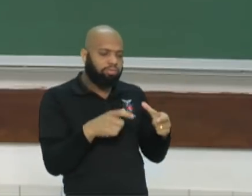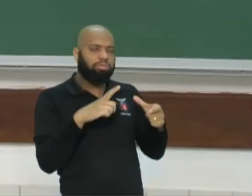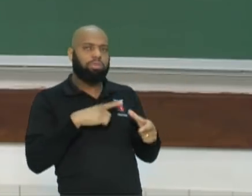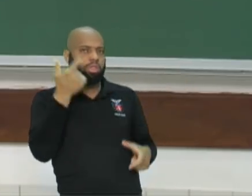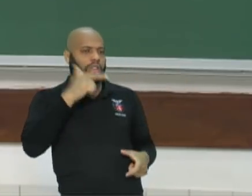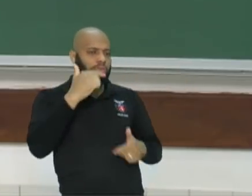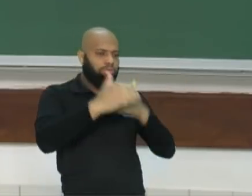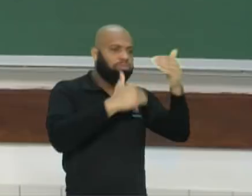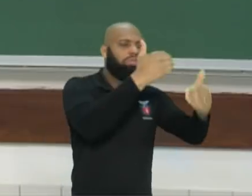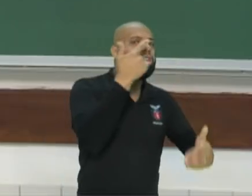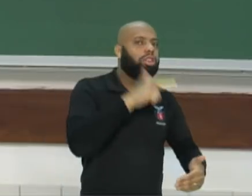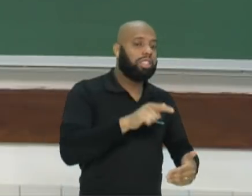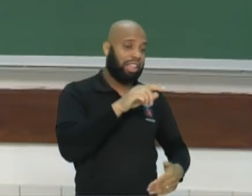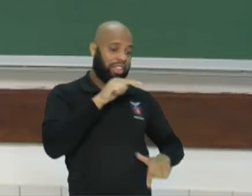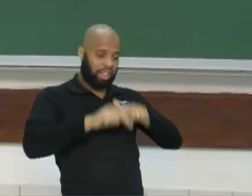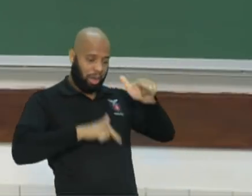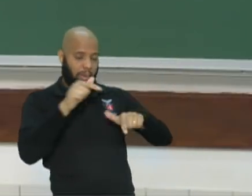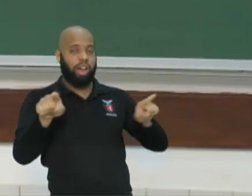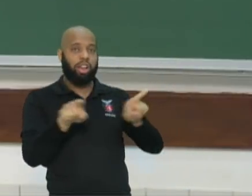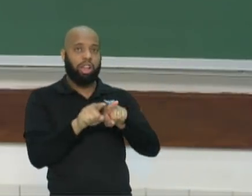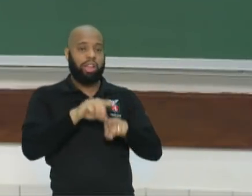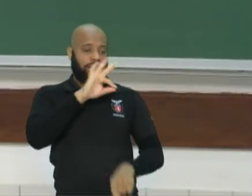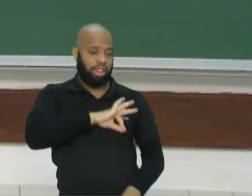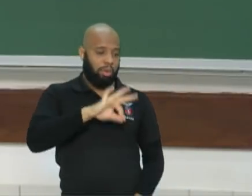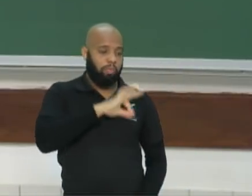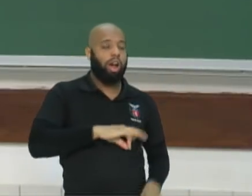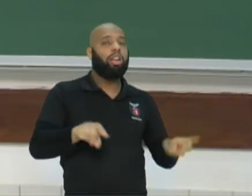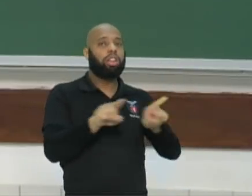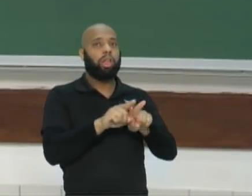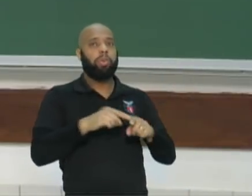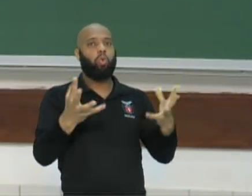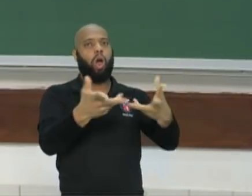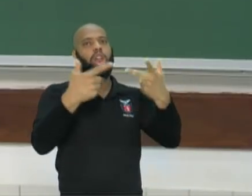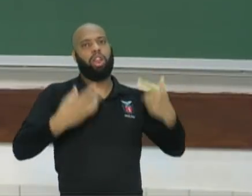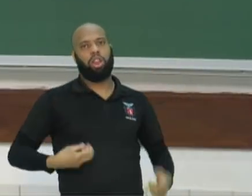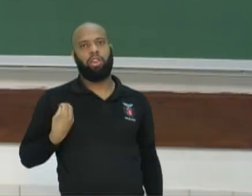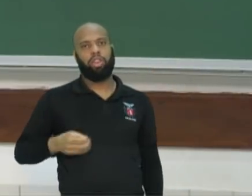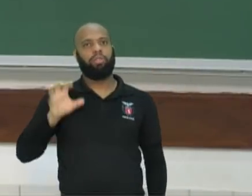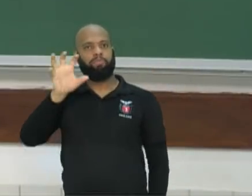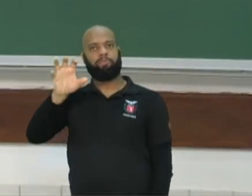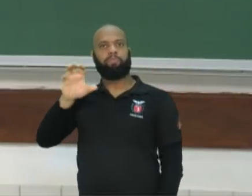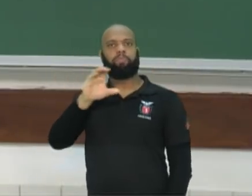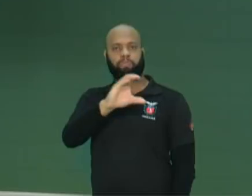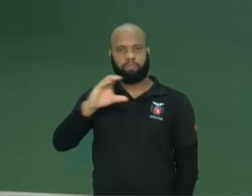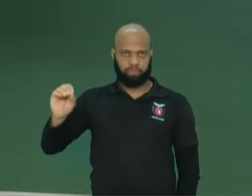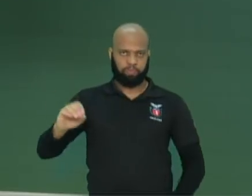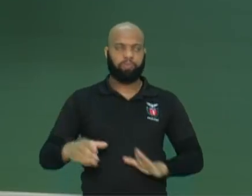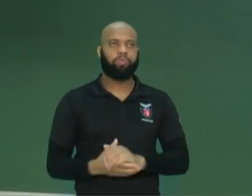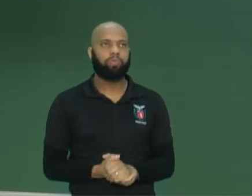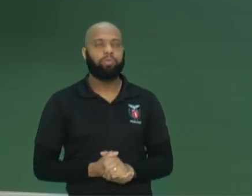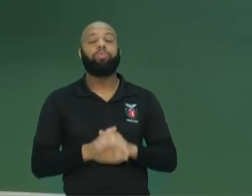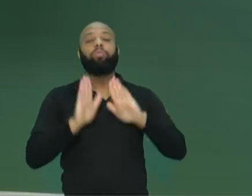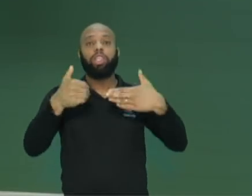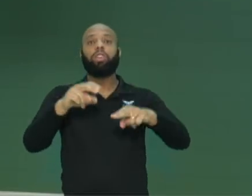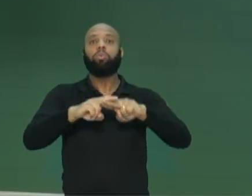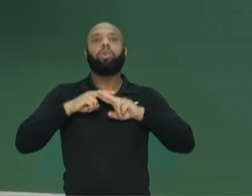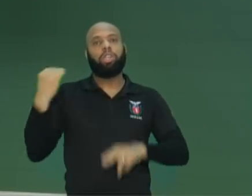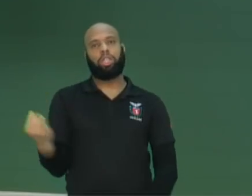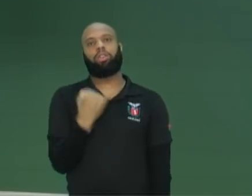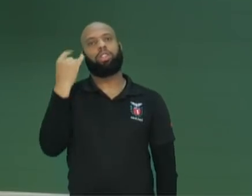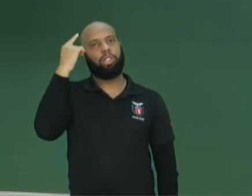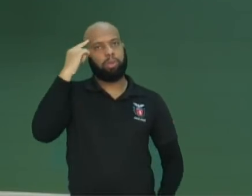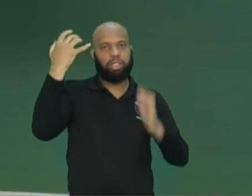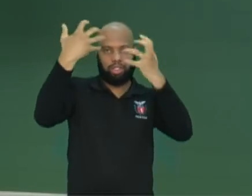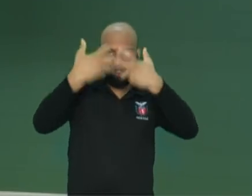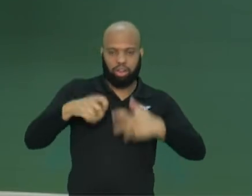atividades que geram emprego e renda e, consequentemente, qualidade de vida para aquela região, né? Daí a importância ali da gente